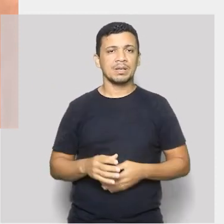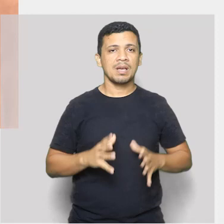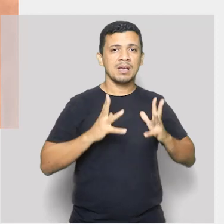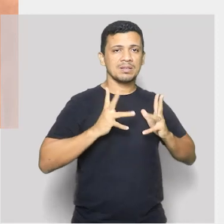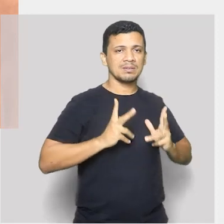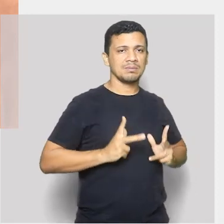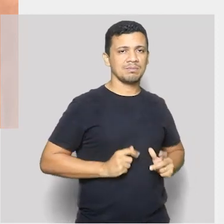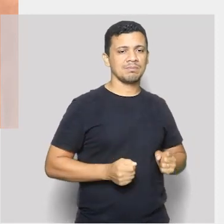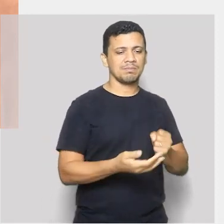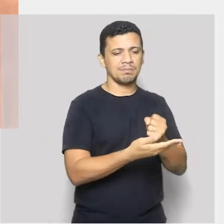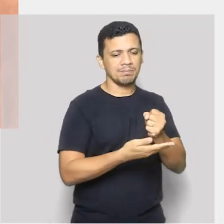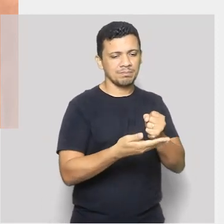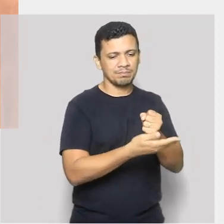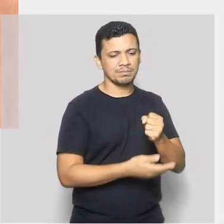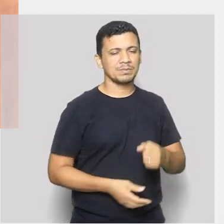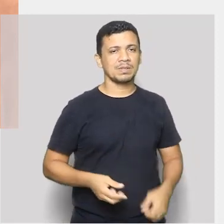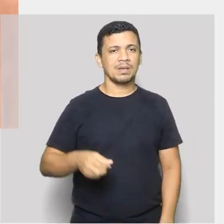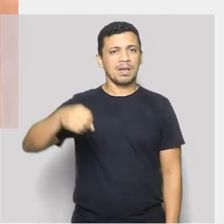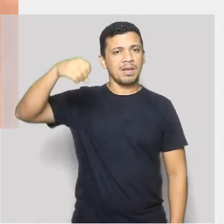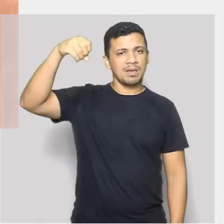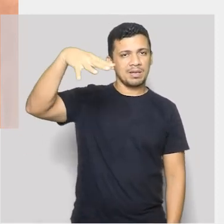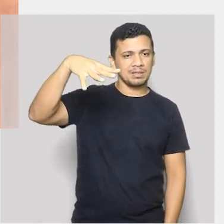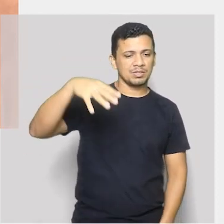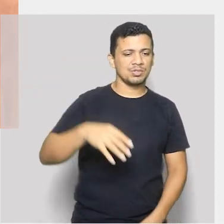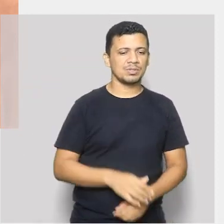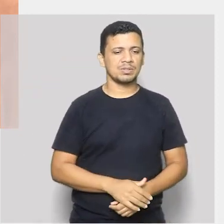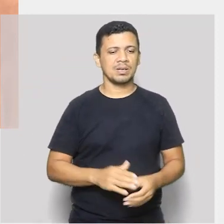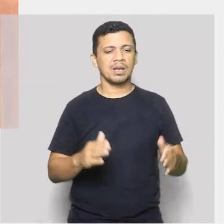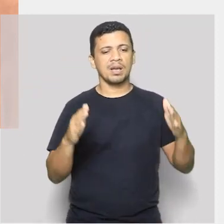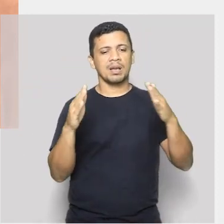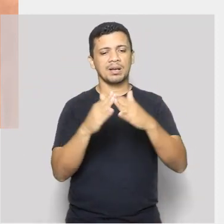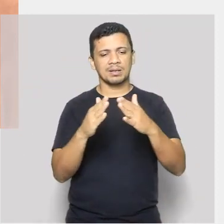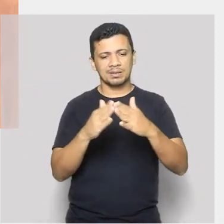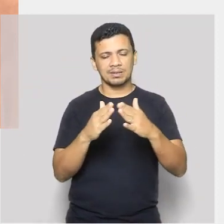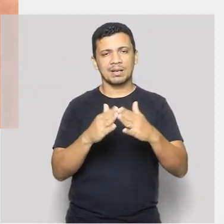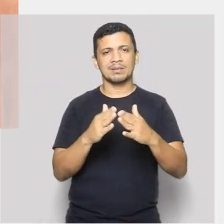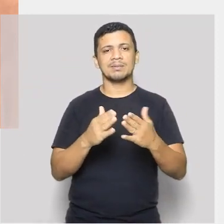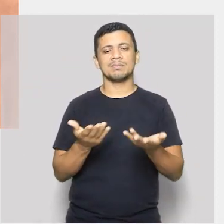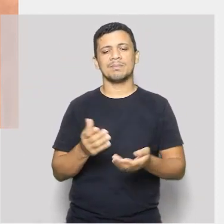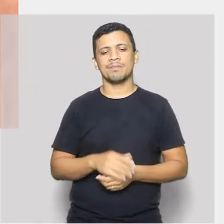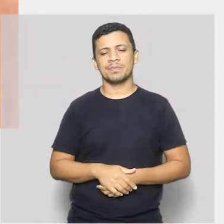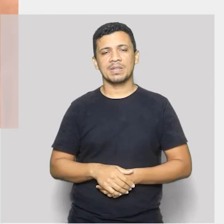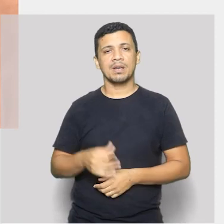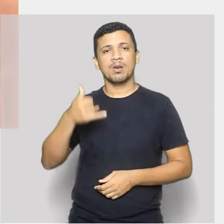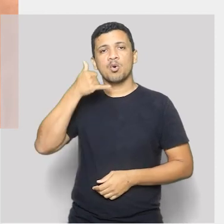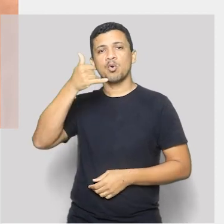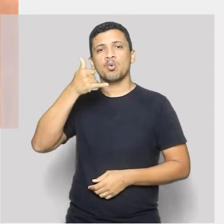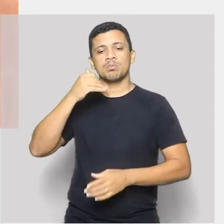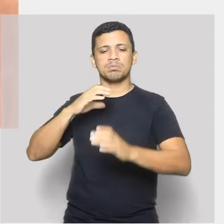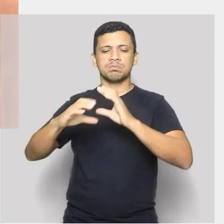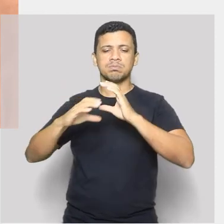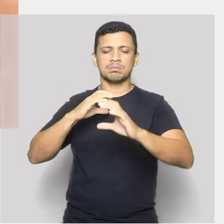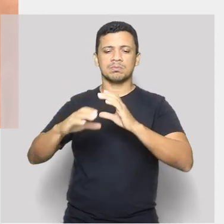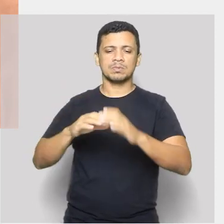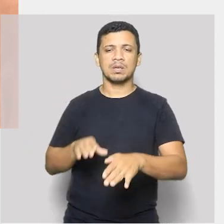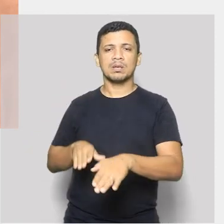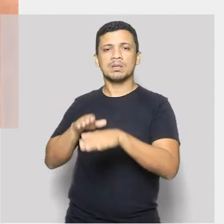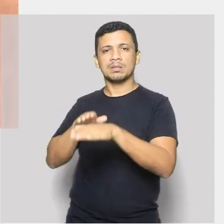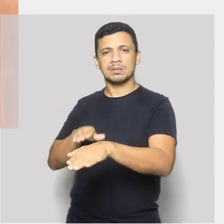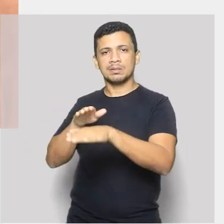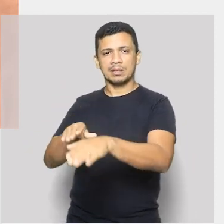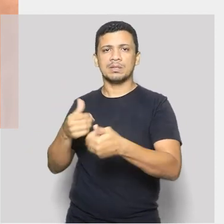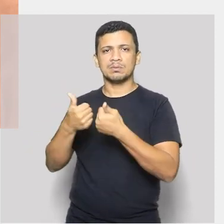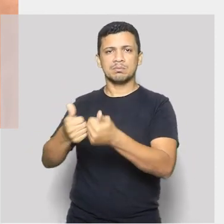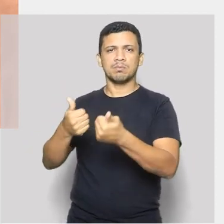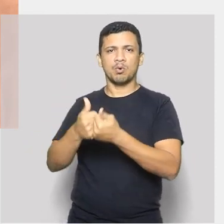saneamento básico, energia, moradia e habitação, telecomunicações, trânsito e